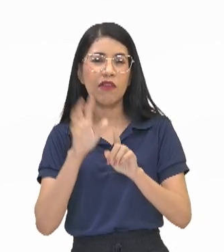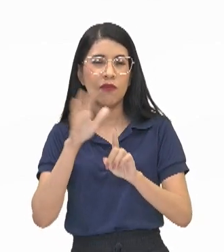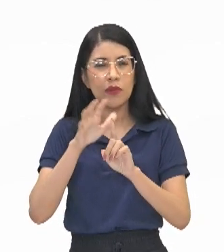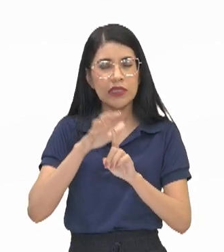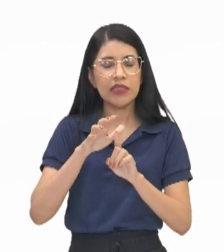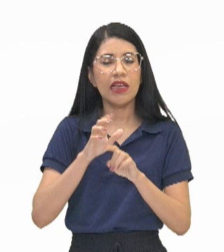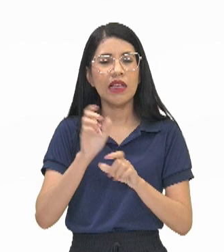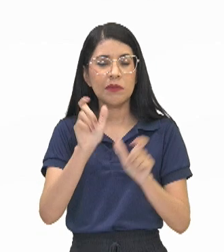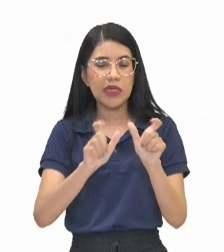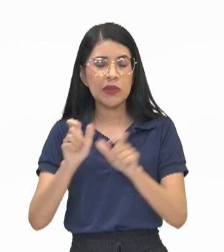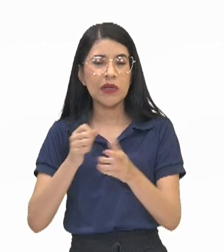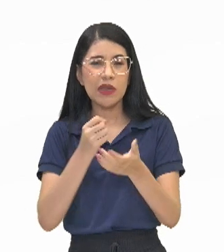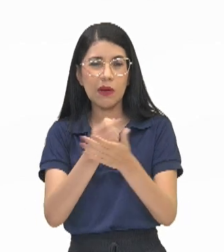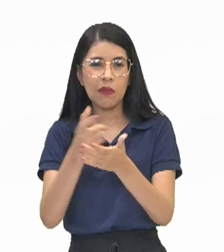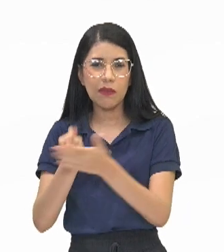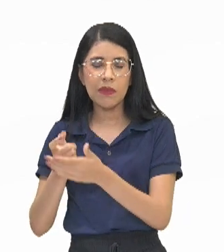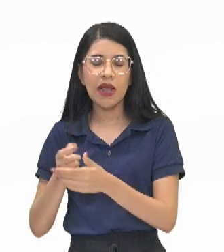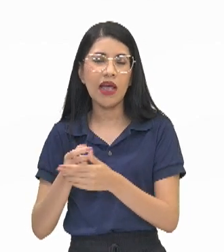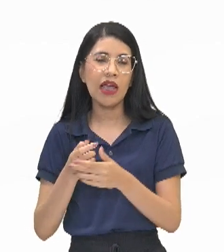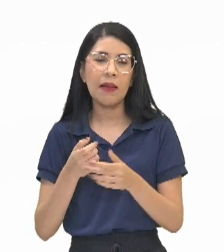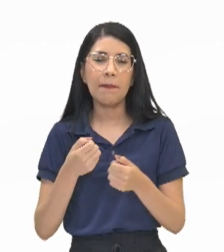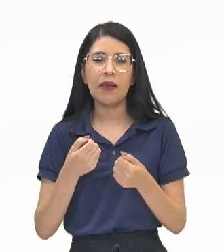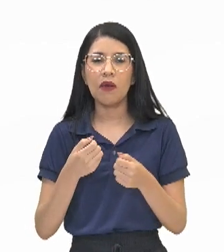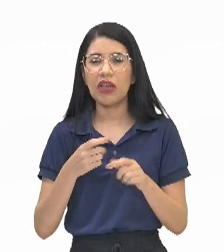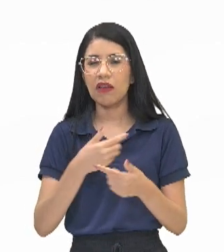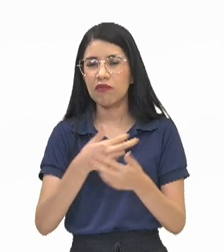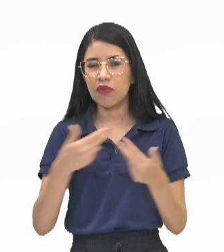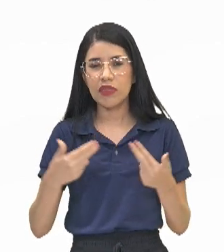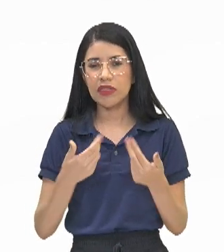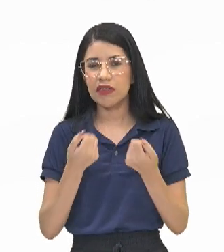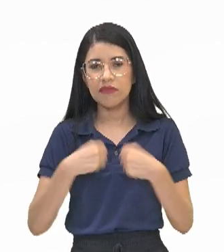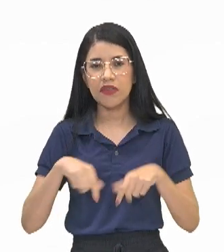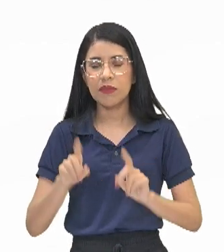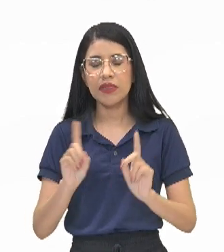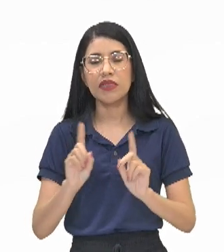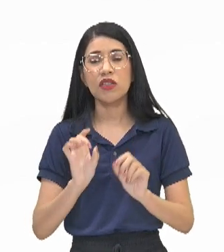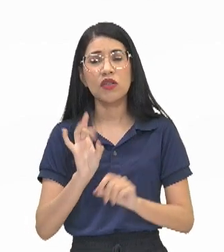buscar objetos que muitas vezes elas nem precisam,